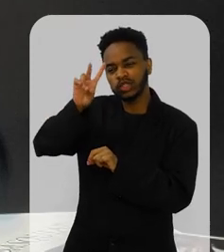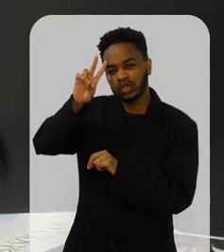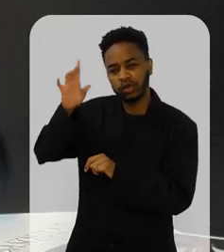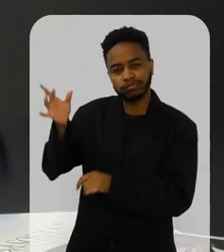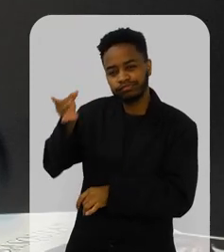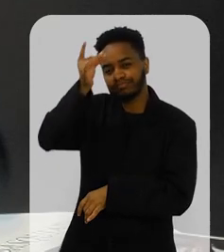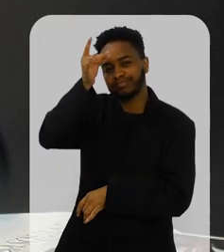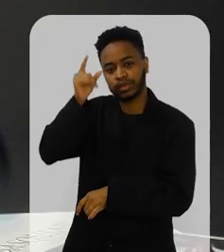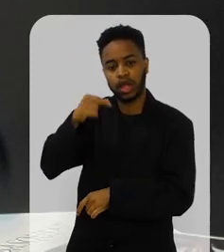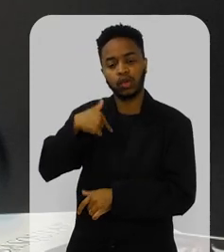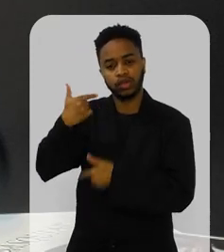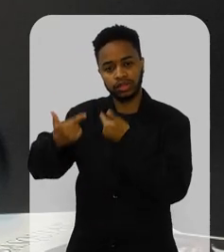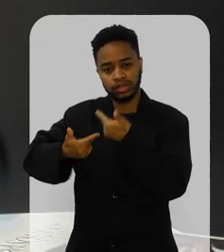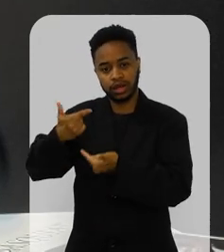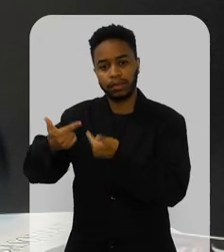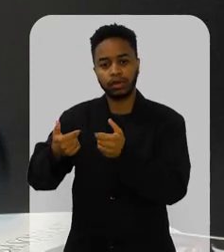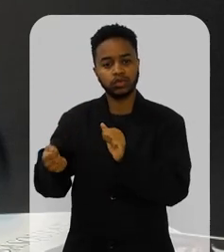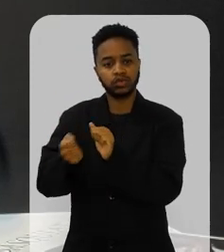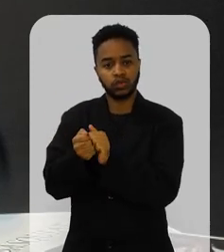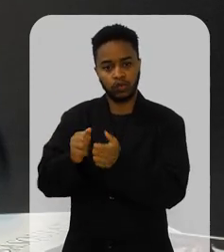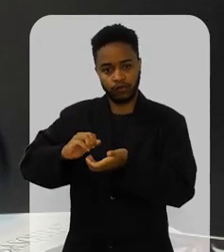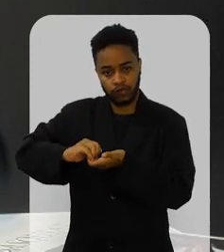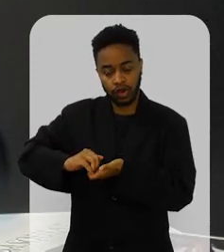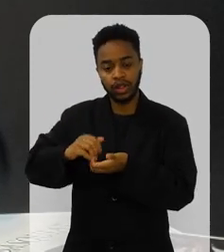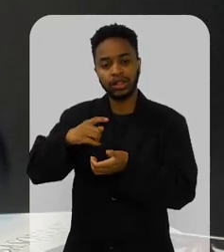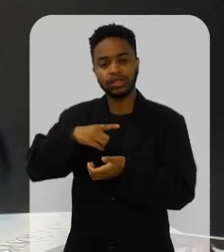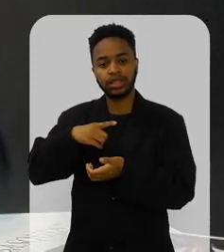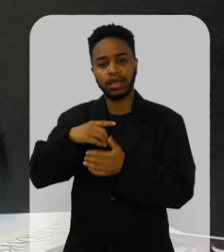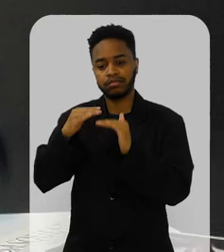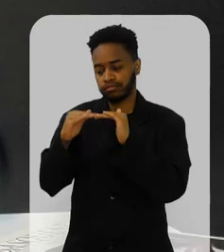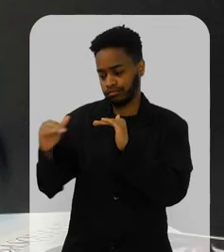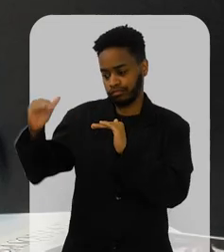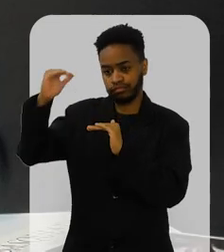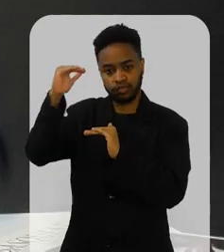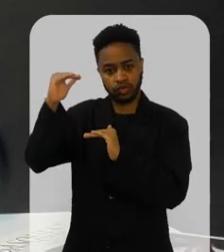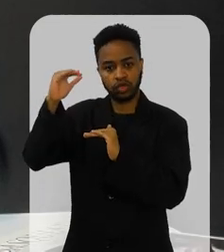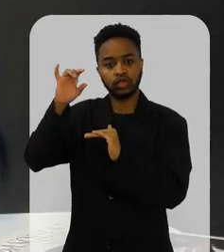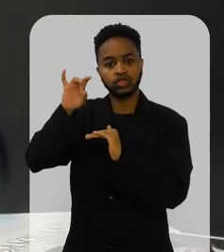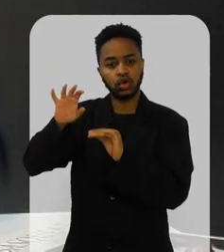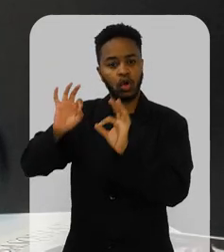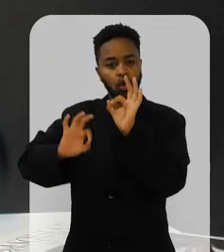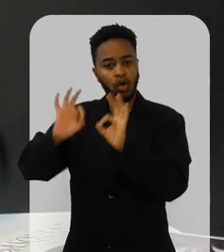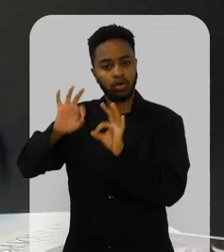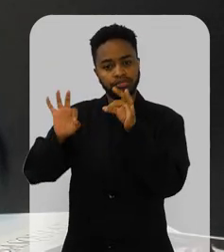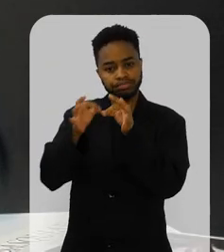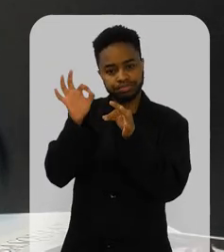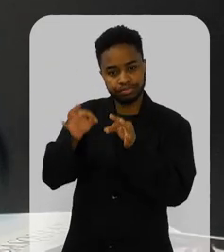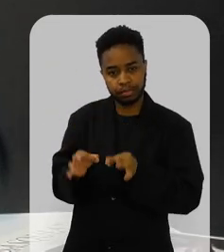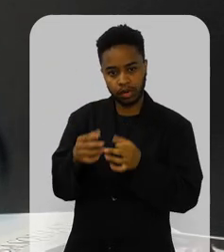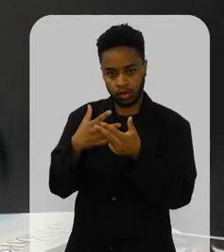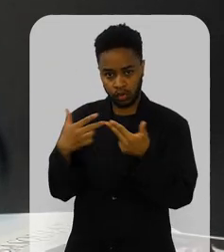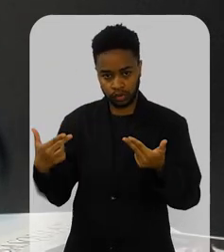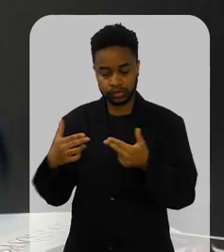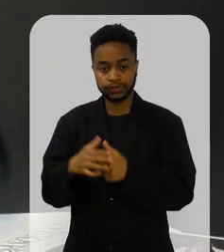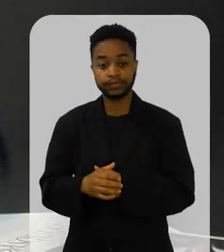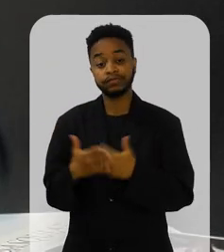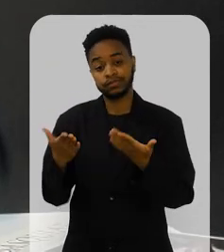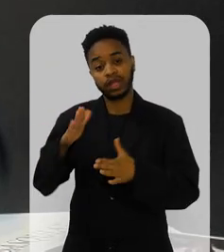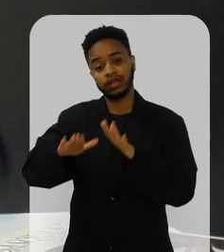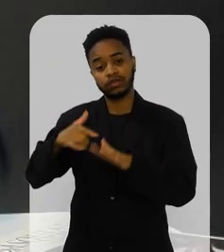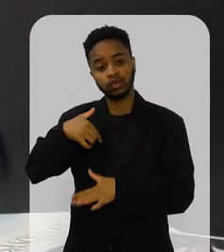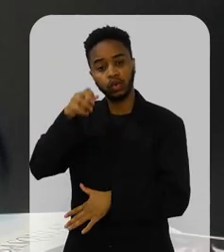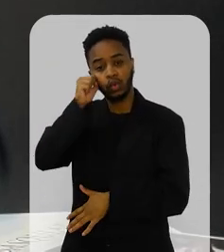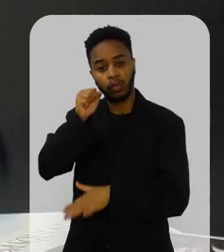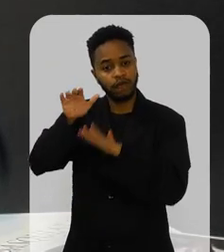memória. Eu trabalhava com ele na Viradouro, e a Viradouro tinha um andar de cima, sim, que era só para ateliê, enfim. Sim. E eu, às vezes